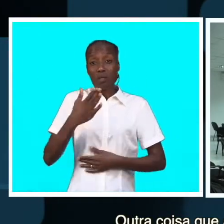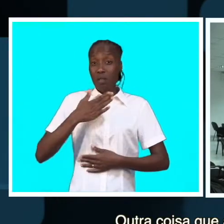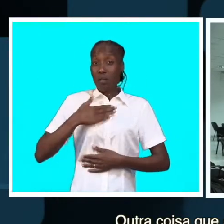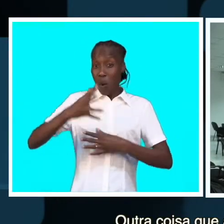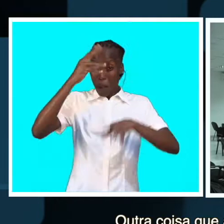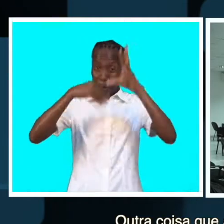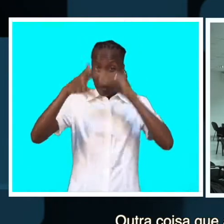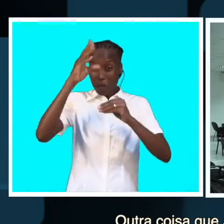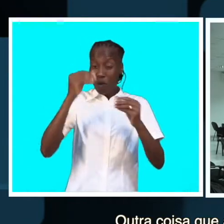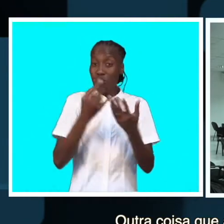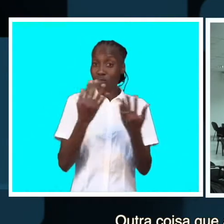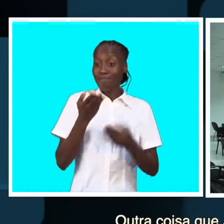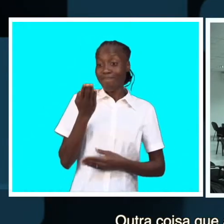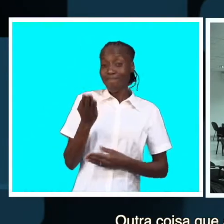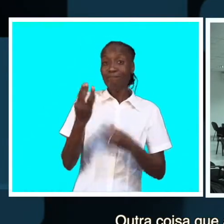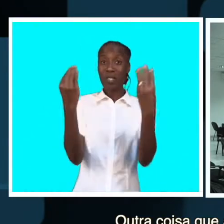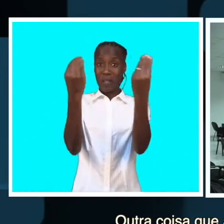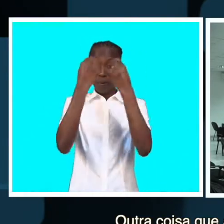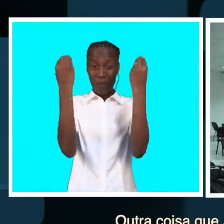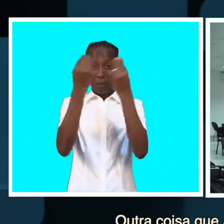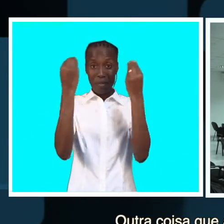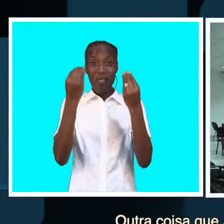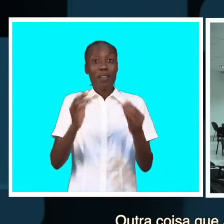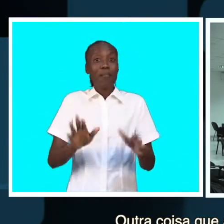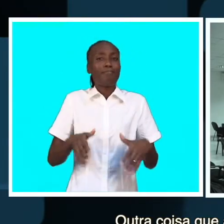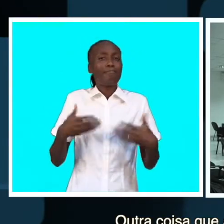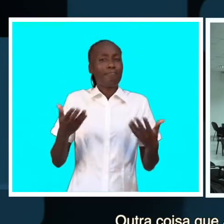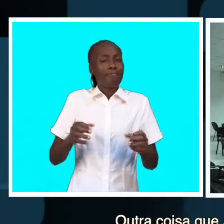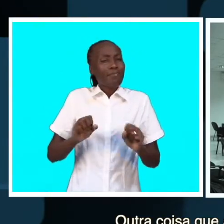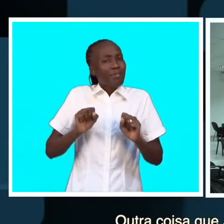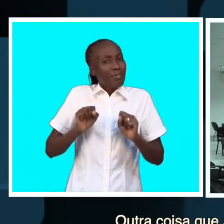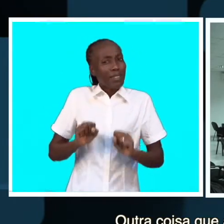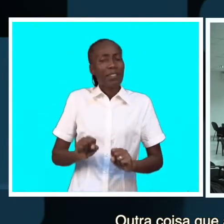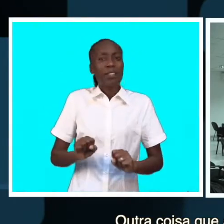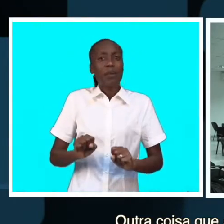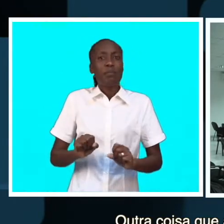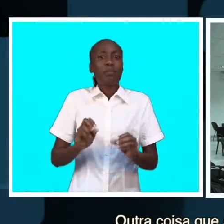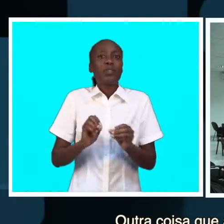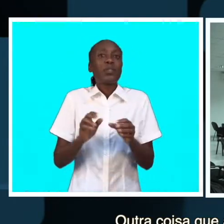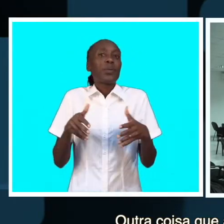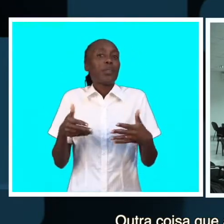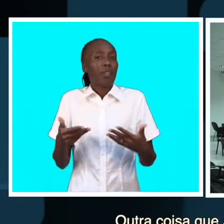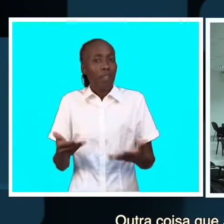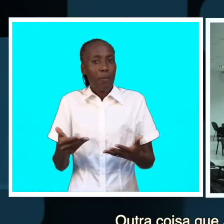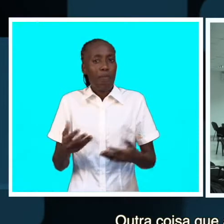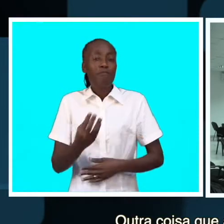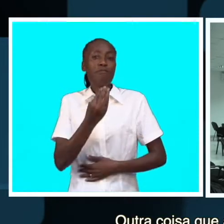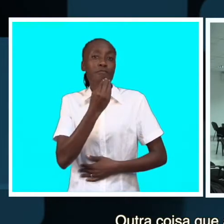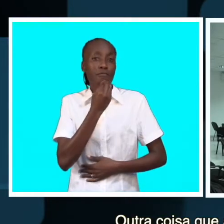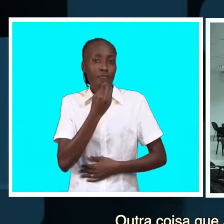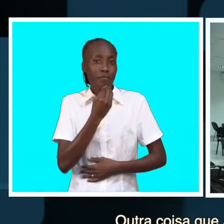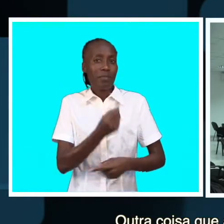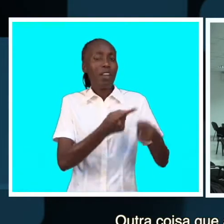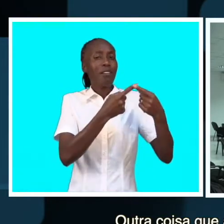muito importante nessa formação, é que temos que fazer uma